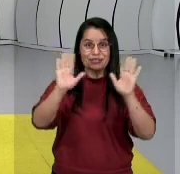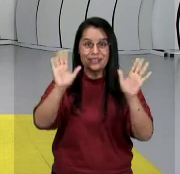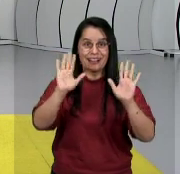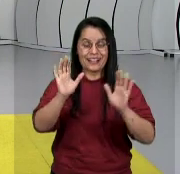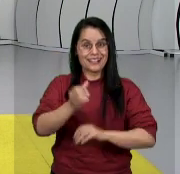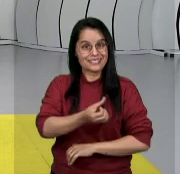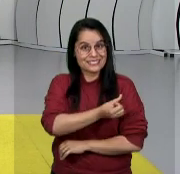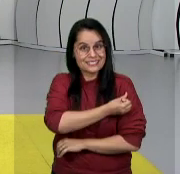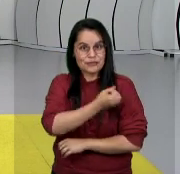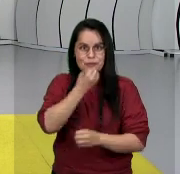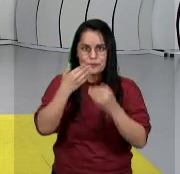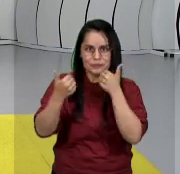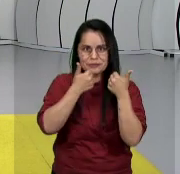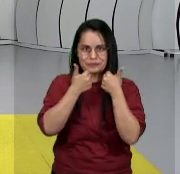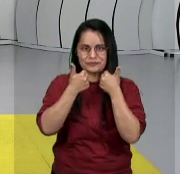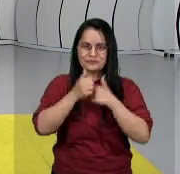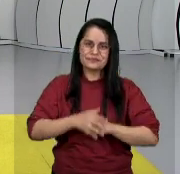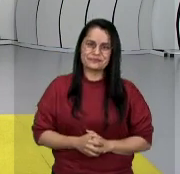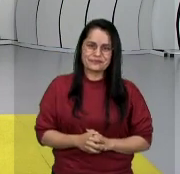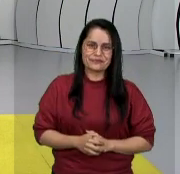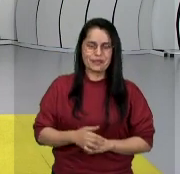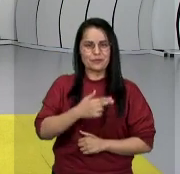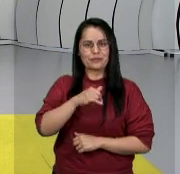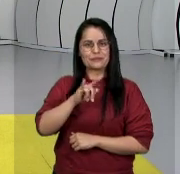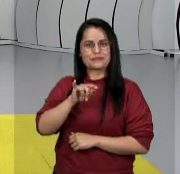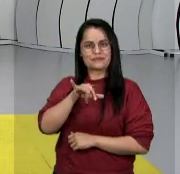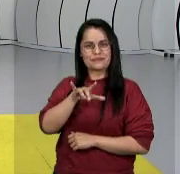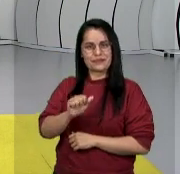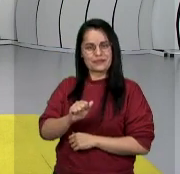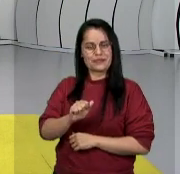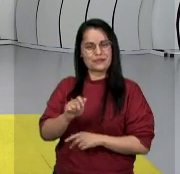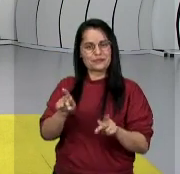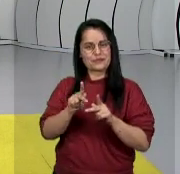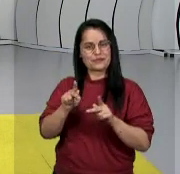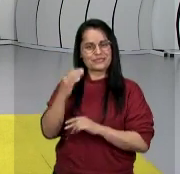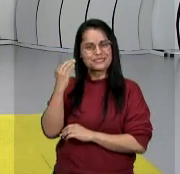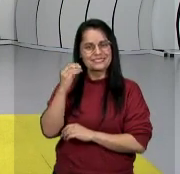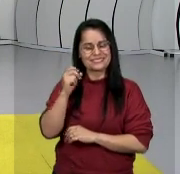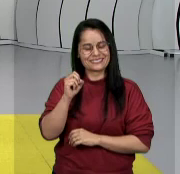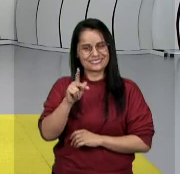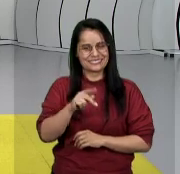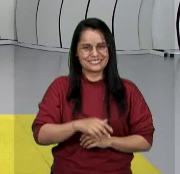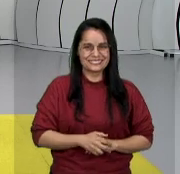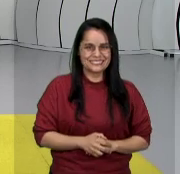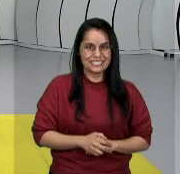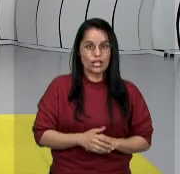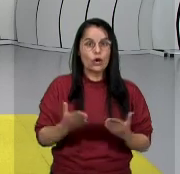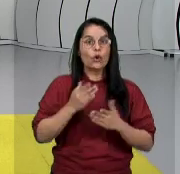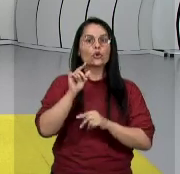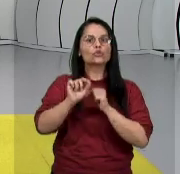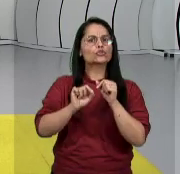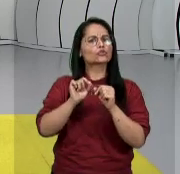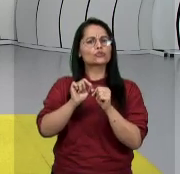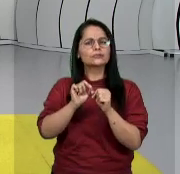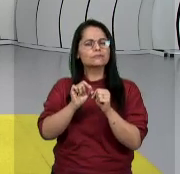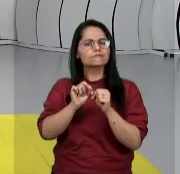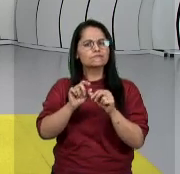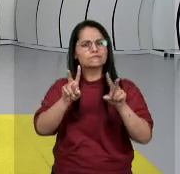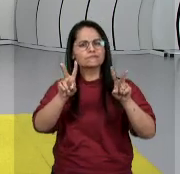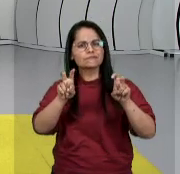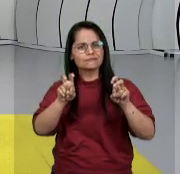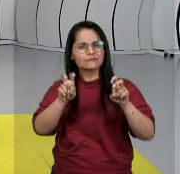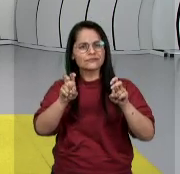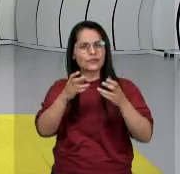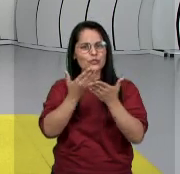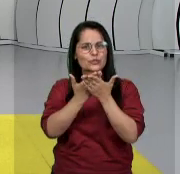Olá, sexto ano! Tudo bem com vocês? Meu nome é Isabela Moreira, eu sou a sua professora de ciências. Vamos ver comigo o que nós